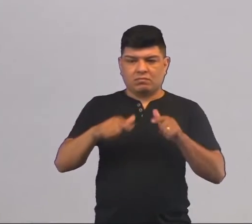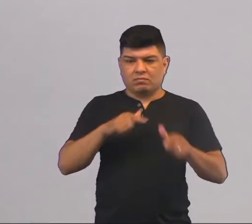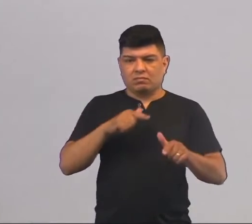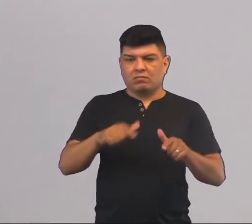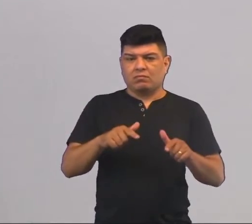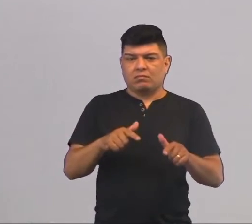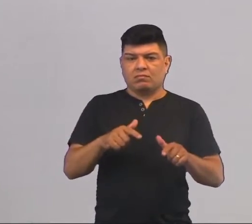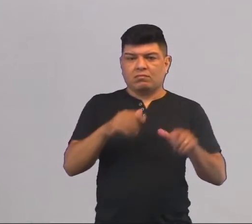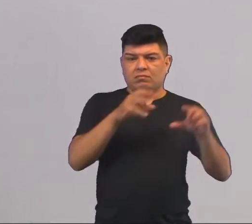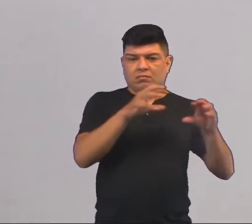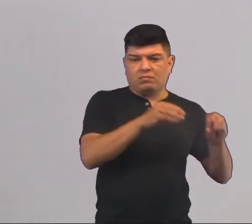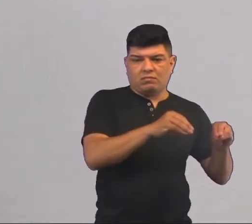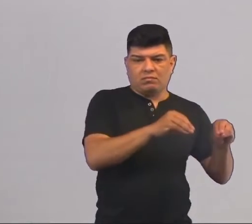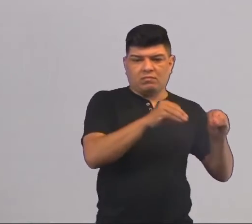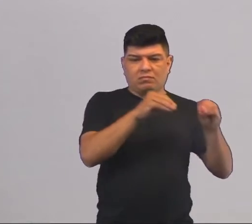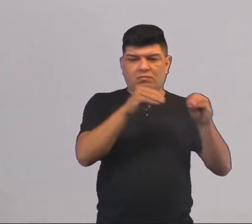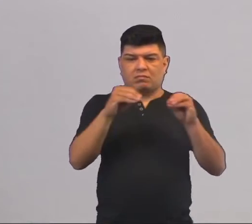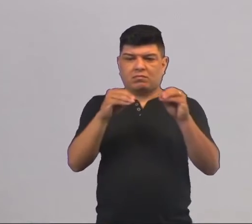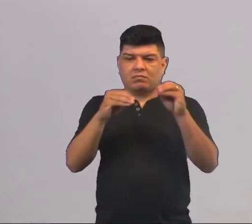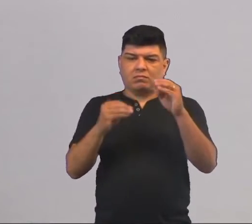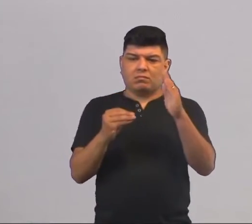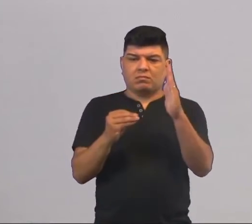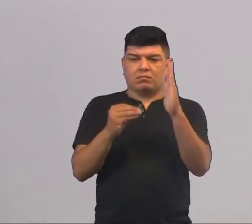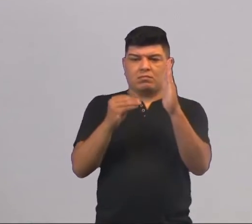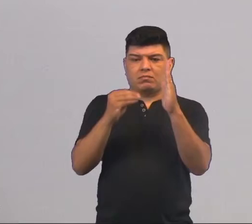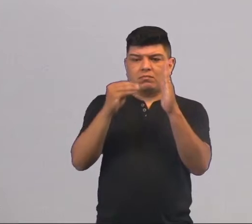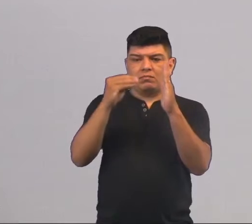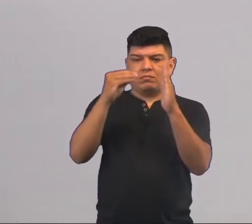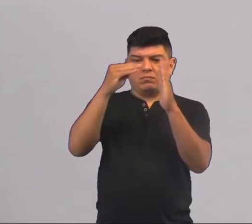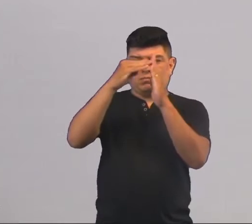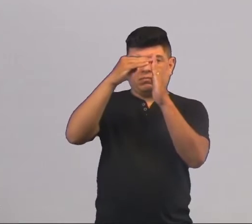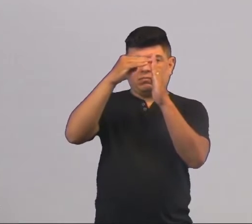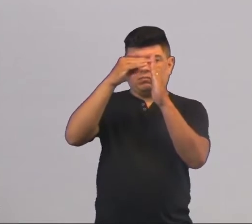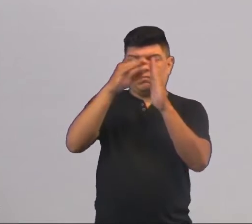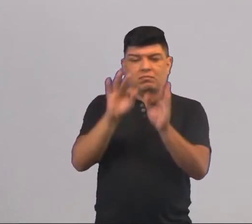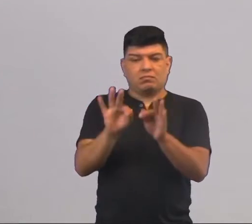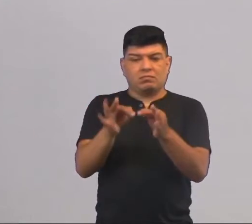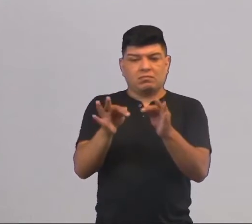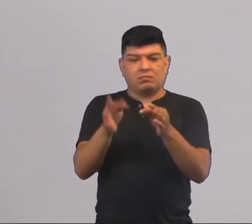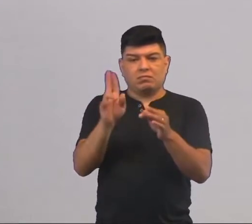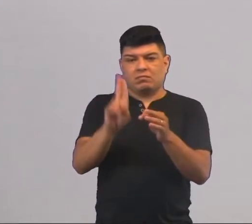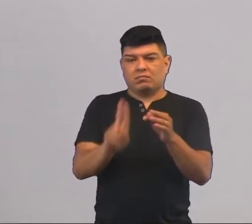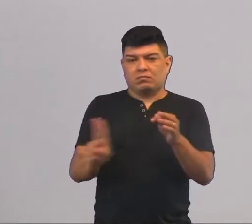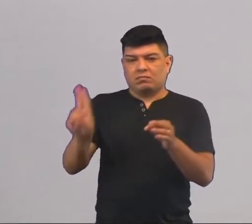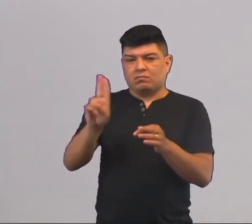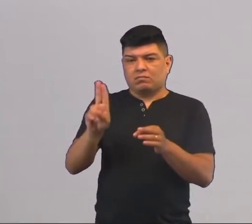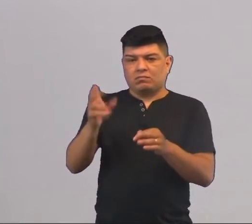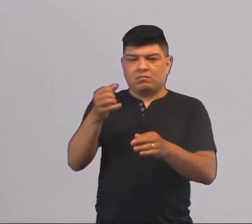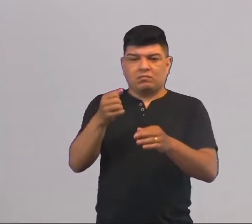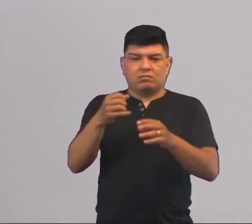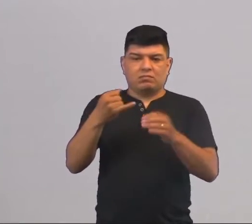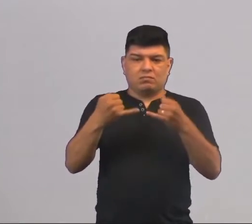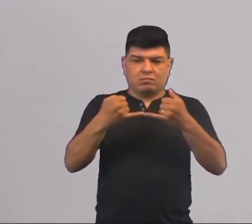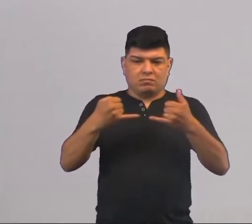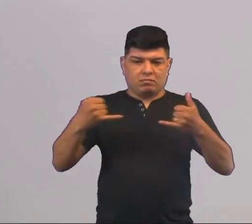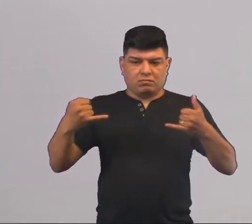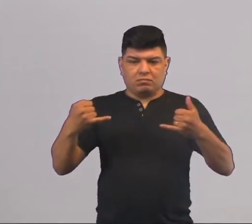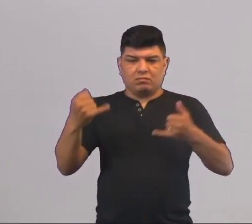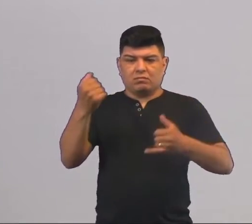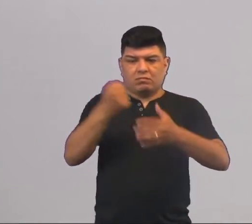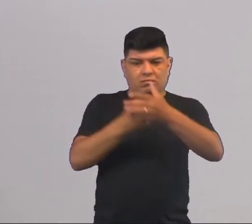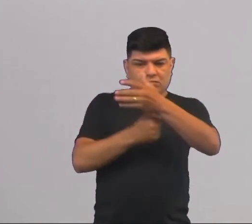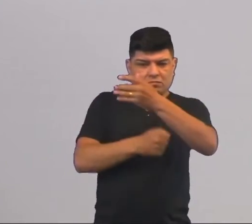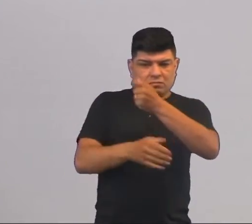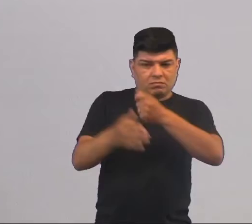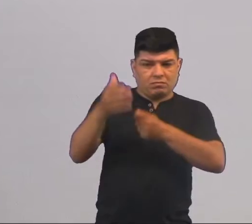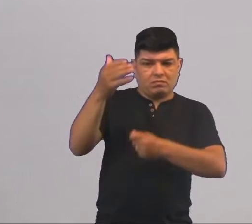de manusear e de carregar o objeto então altura acima simplesmente utilizando uma corda que